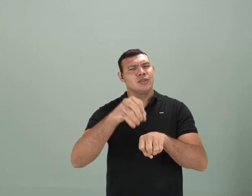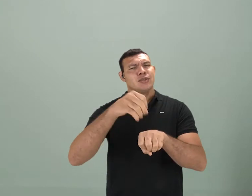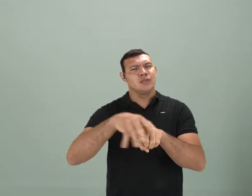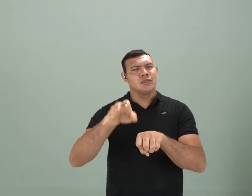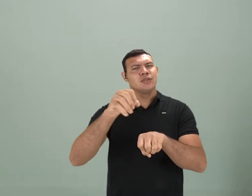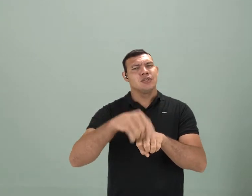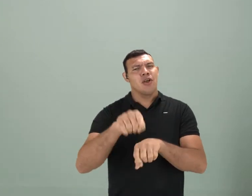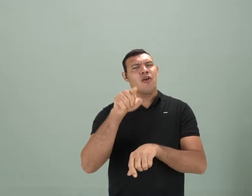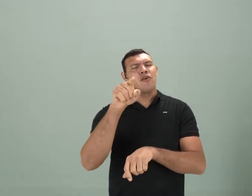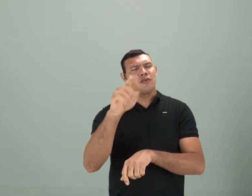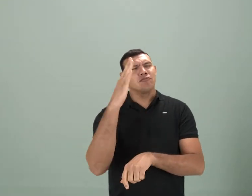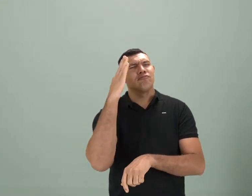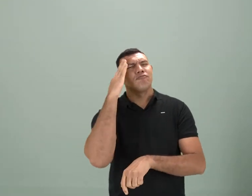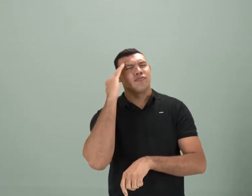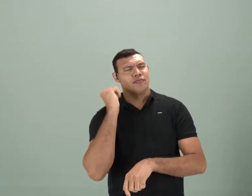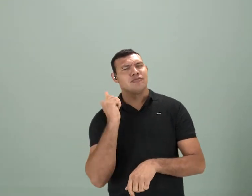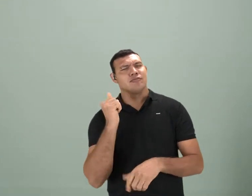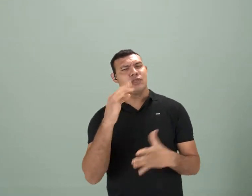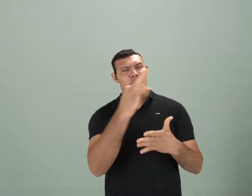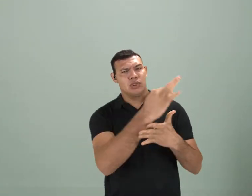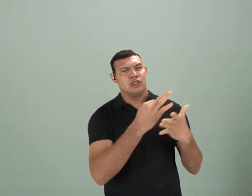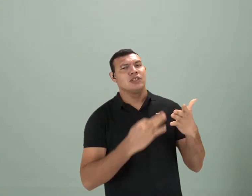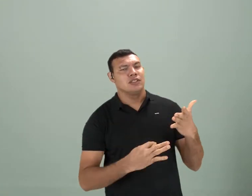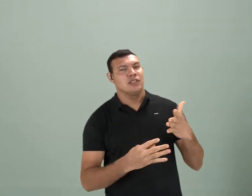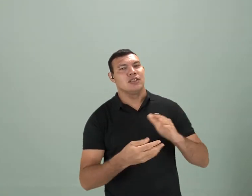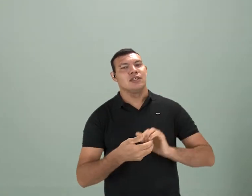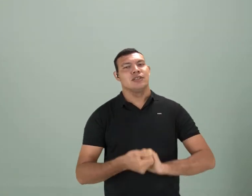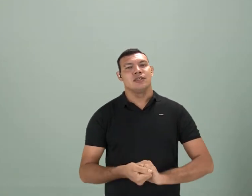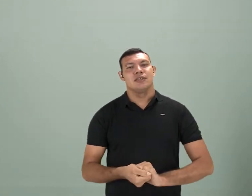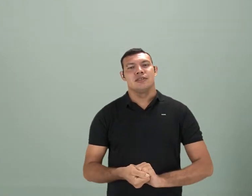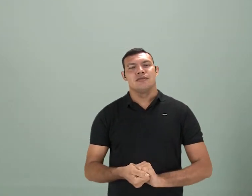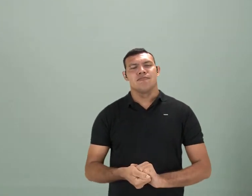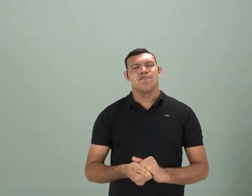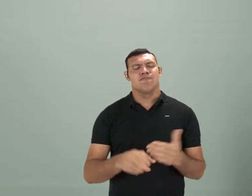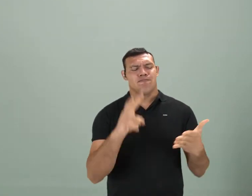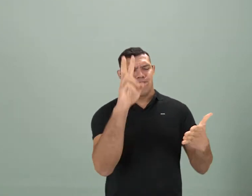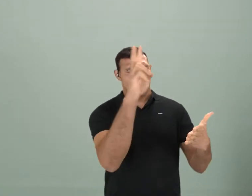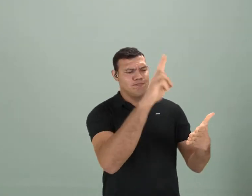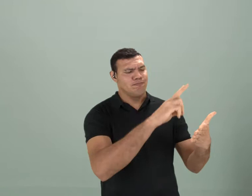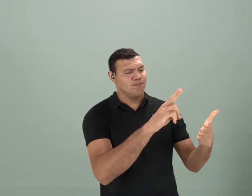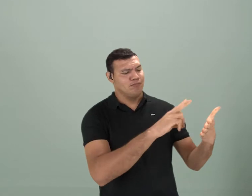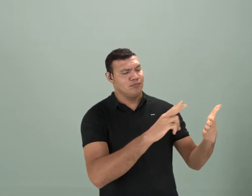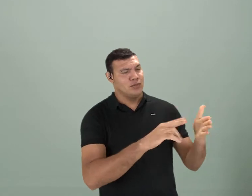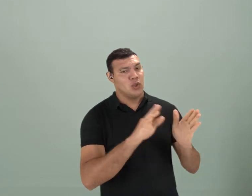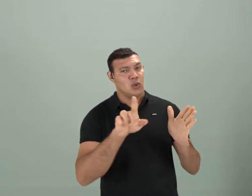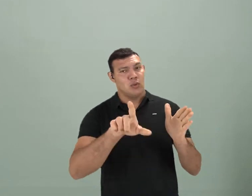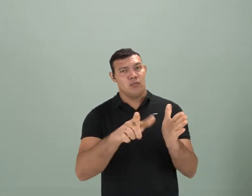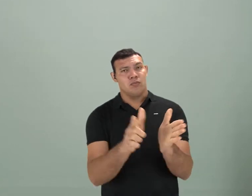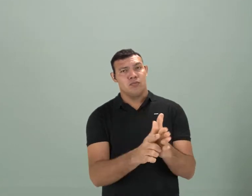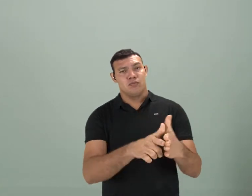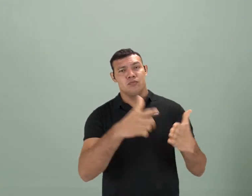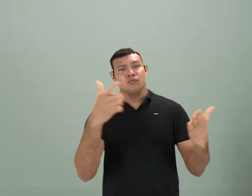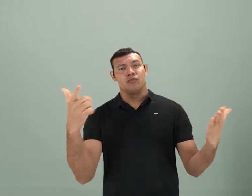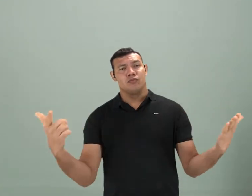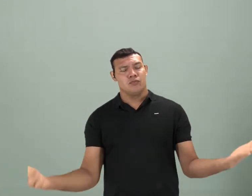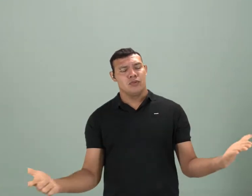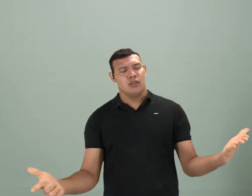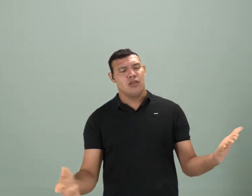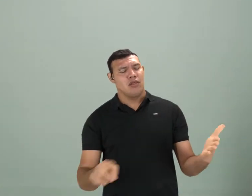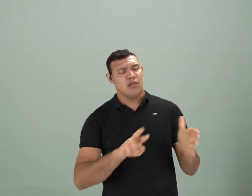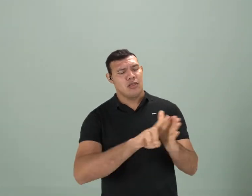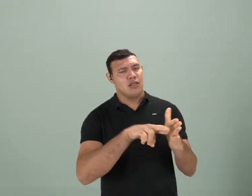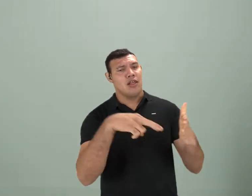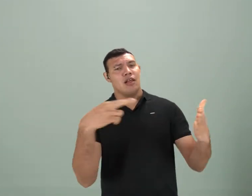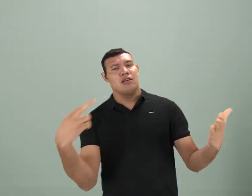noção de qual tipo de texto é esse. Quando você lê algo nos jornais, em revistas, em